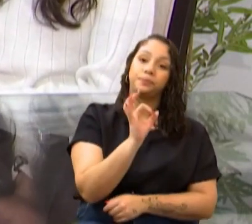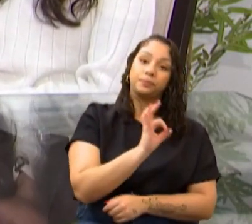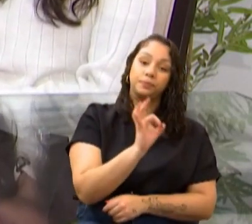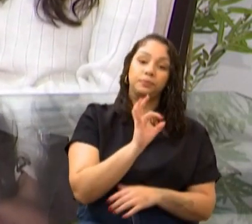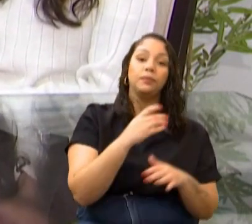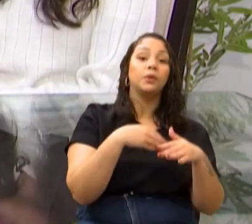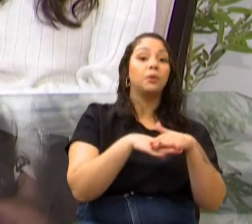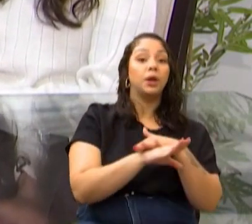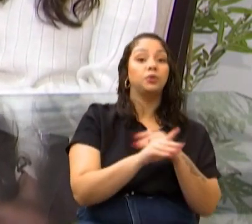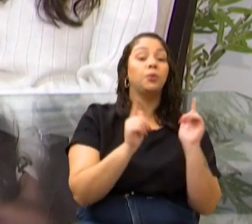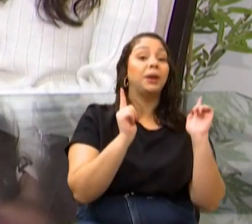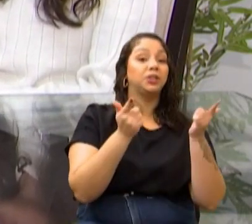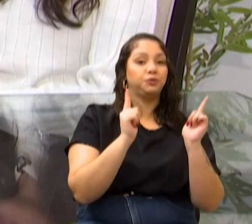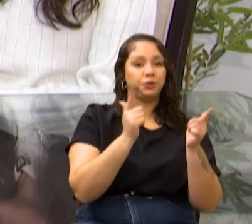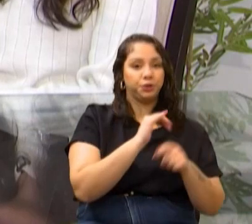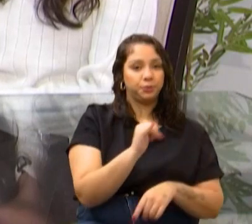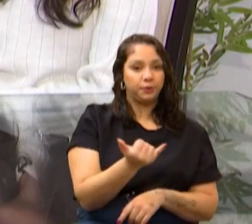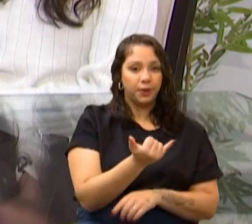aposentadoria. 10% a gente guardou para se divertir.